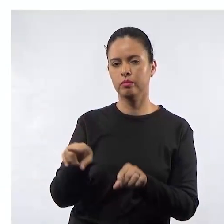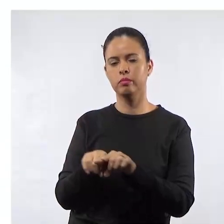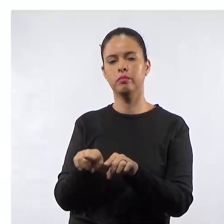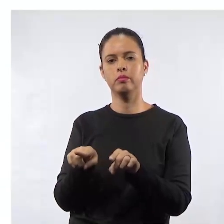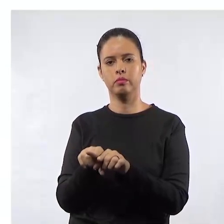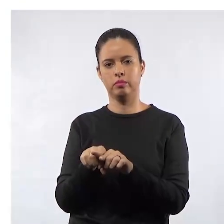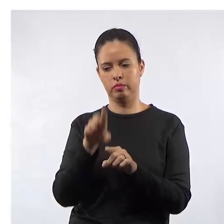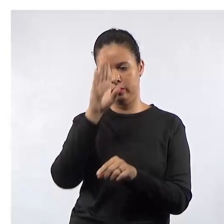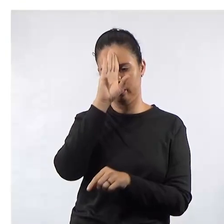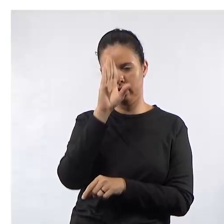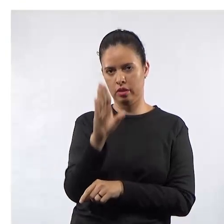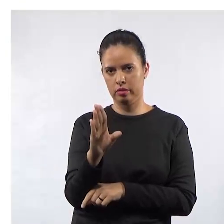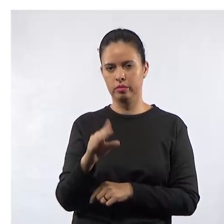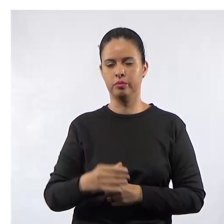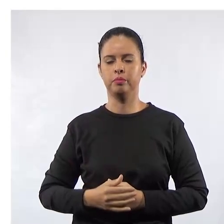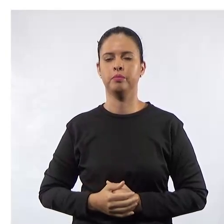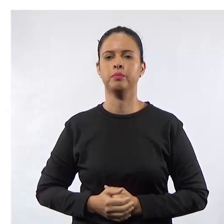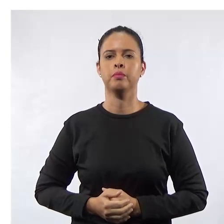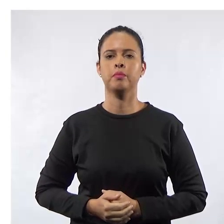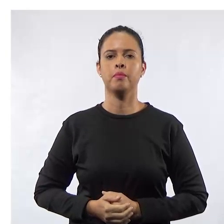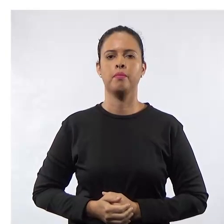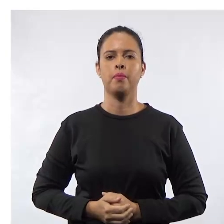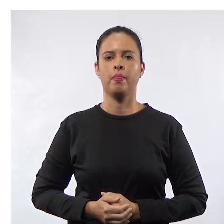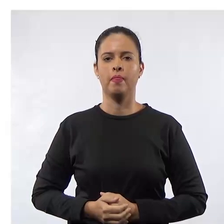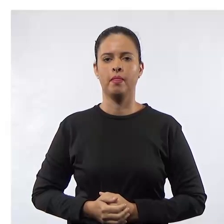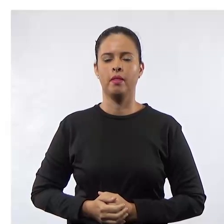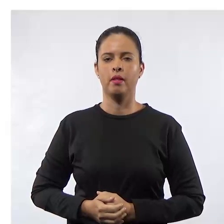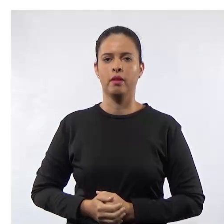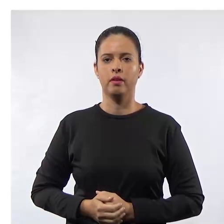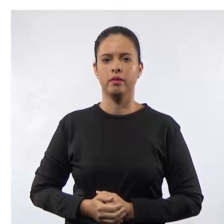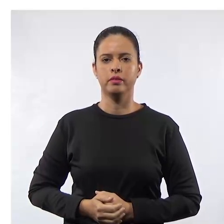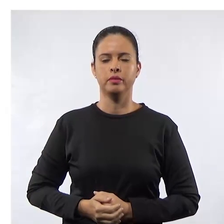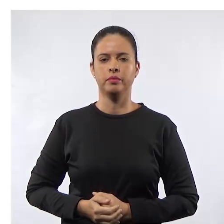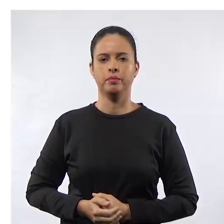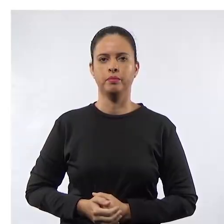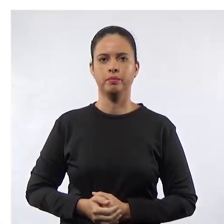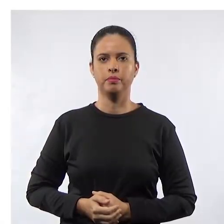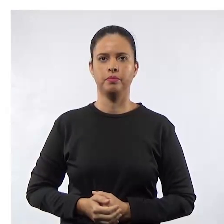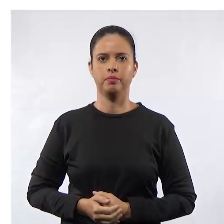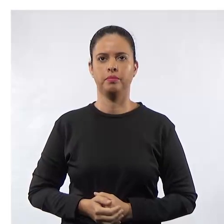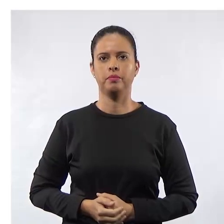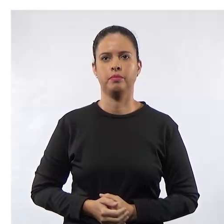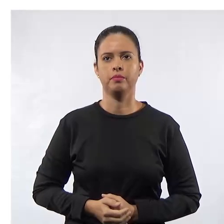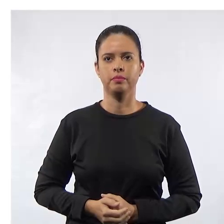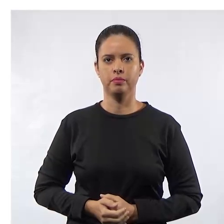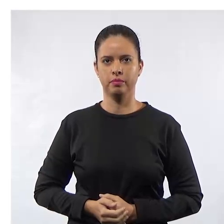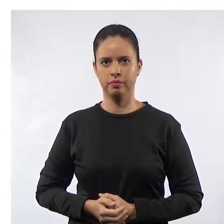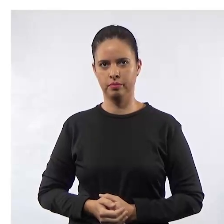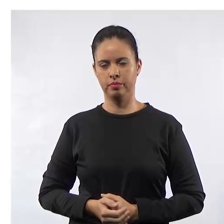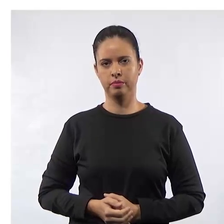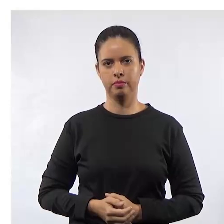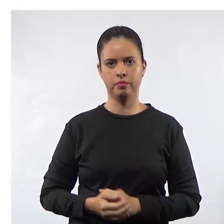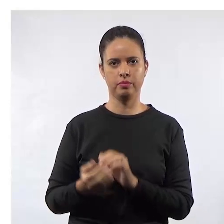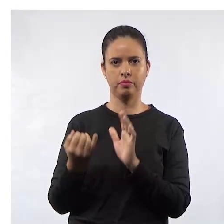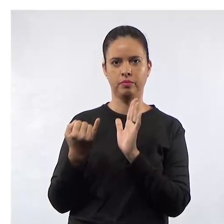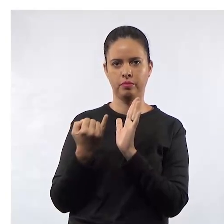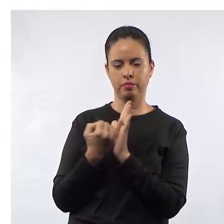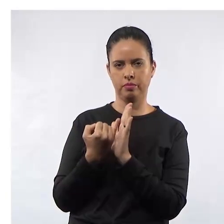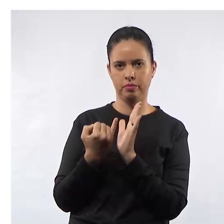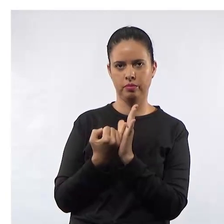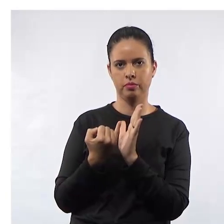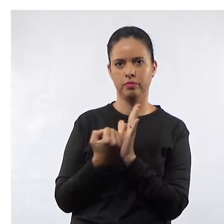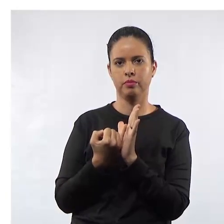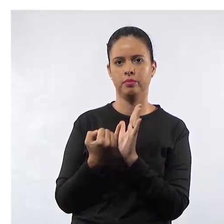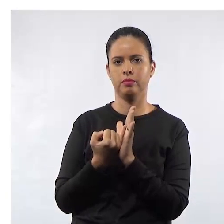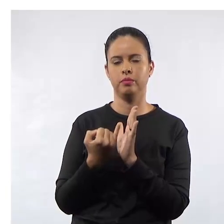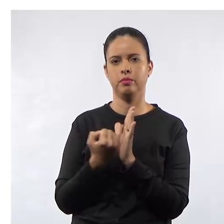forma direta, tá? De forma solidária. Vamos lá. Aqui no inciso 12 ainda, vamos falar